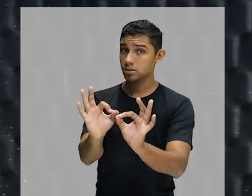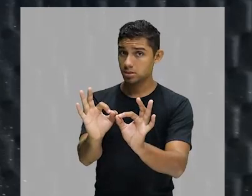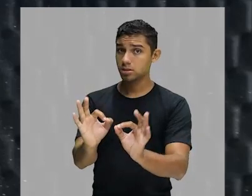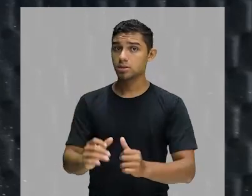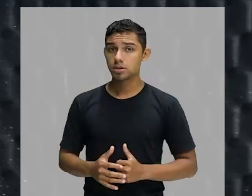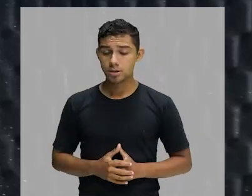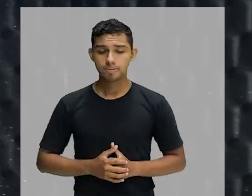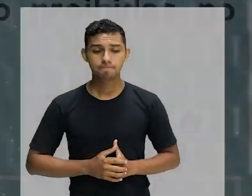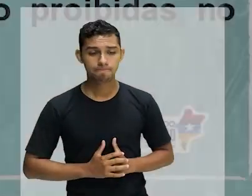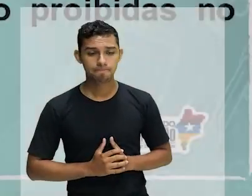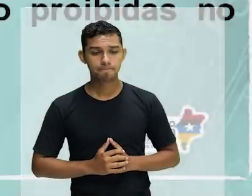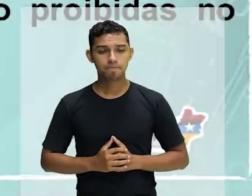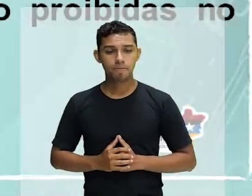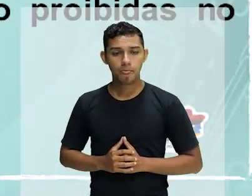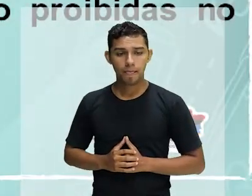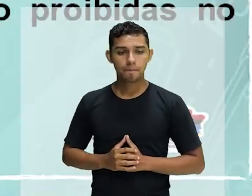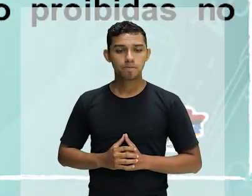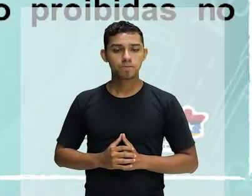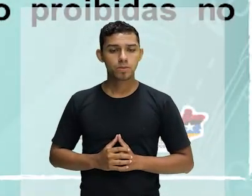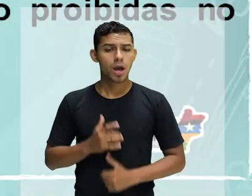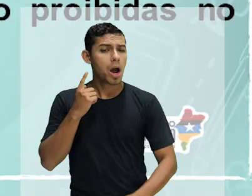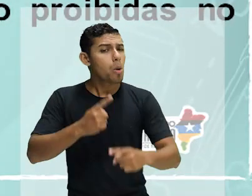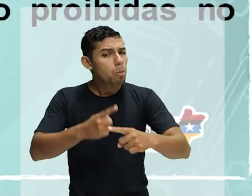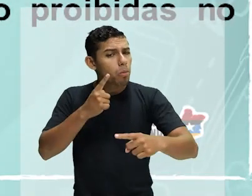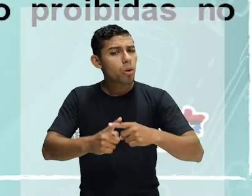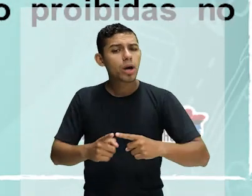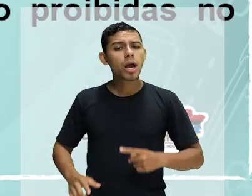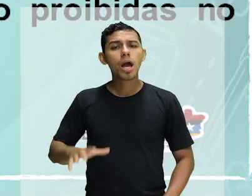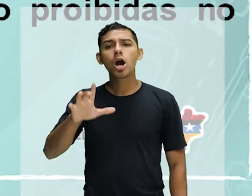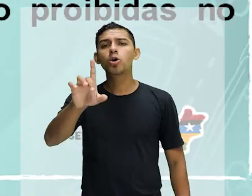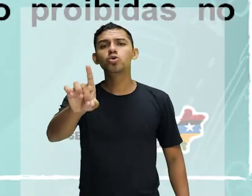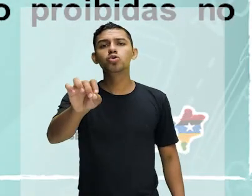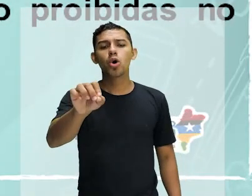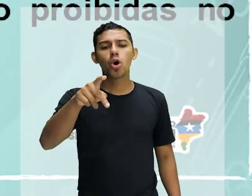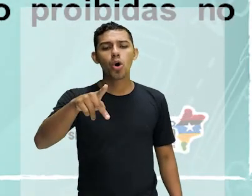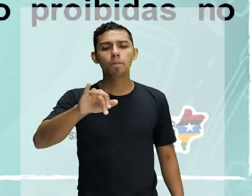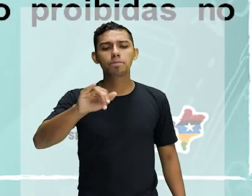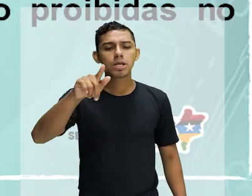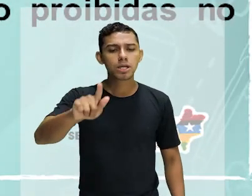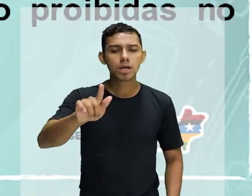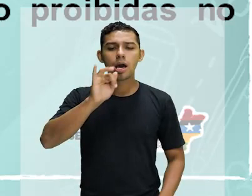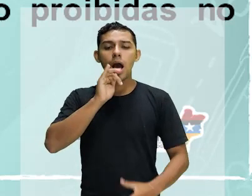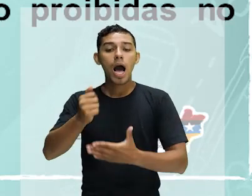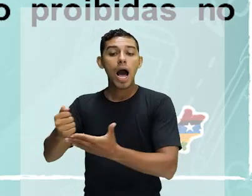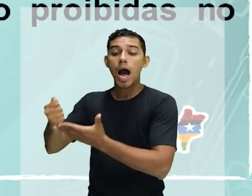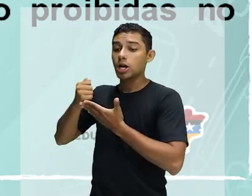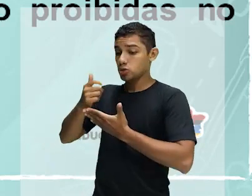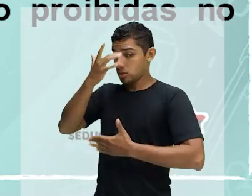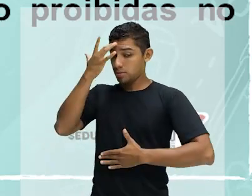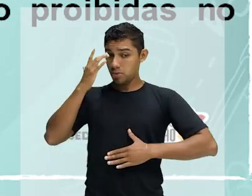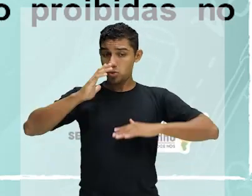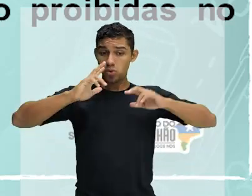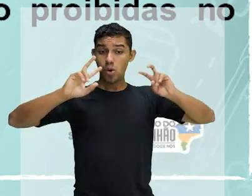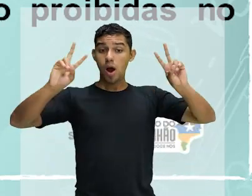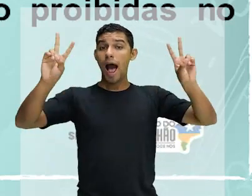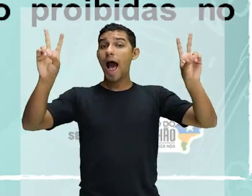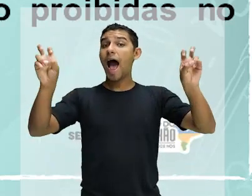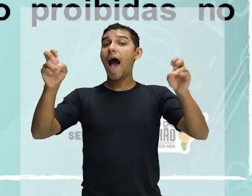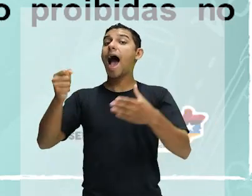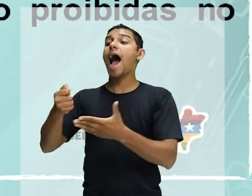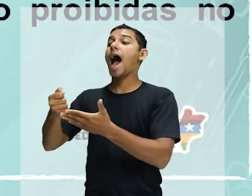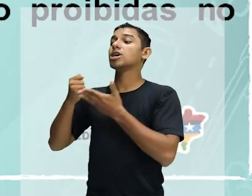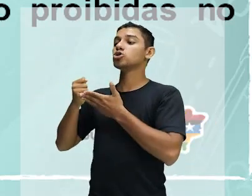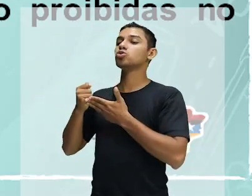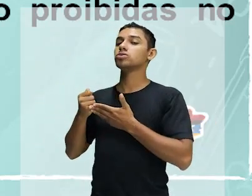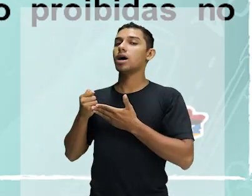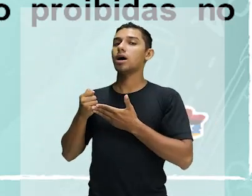essas questões. Porque o doping ajuda os atletas. Percebam que eu coloquei entre aspas o ajuda. Eu